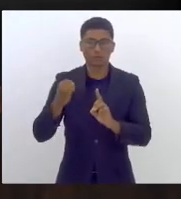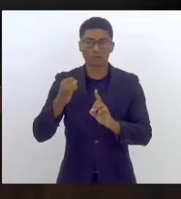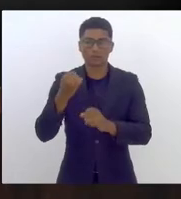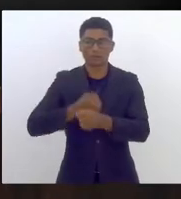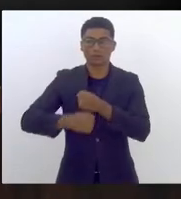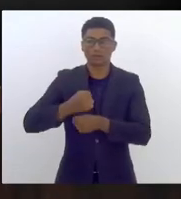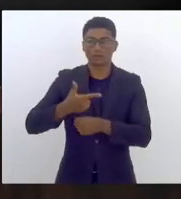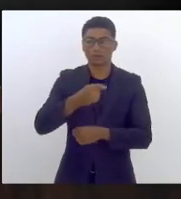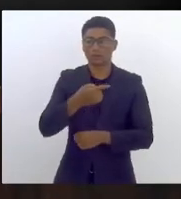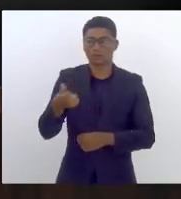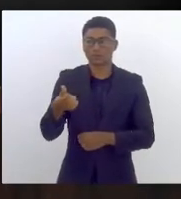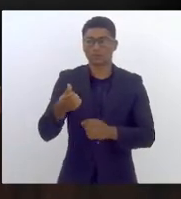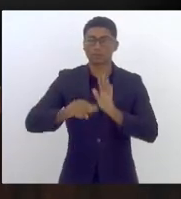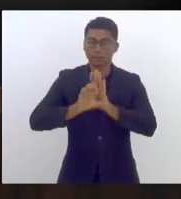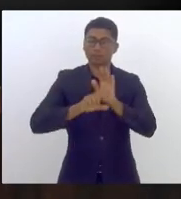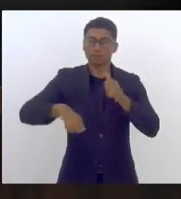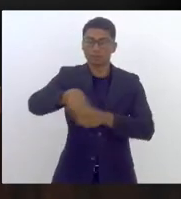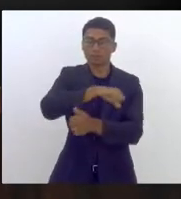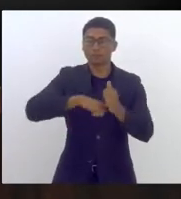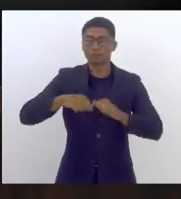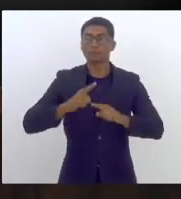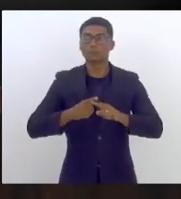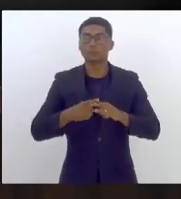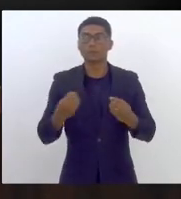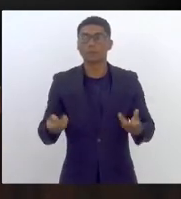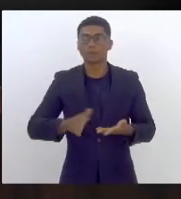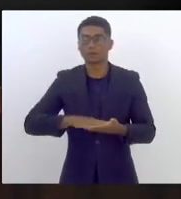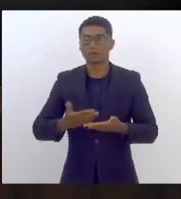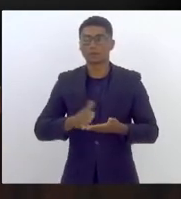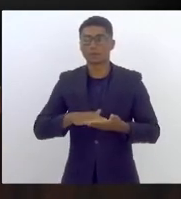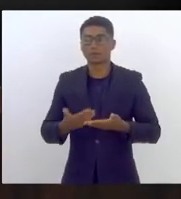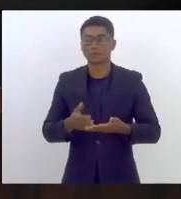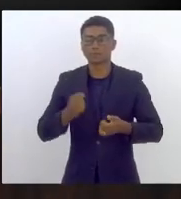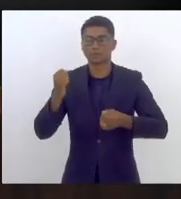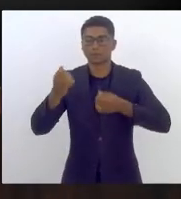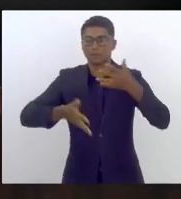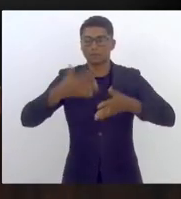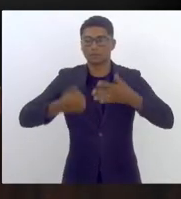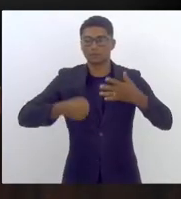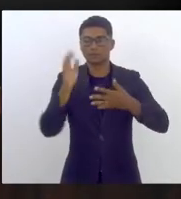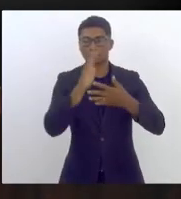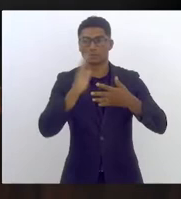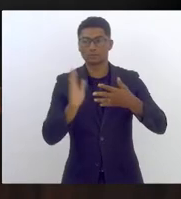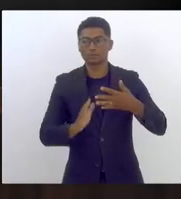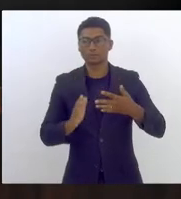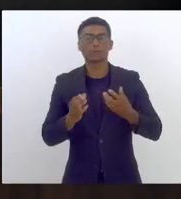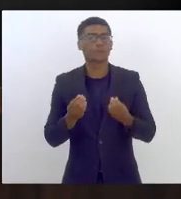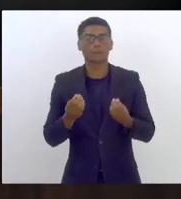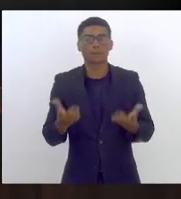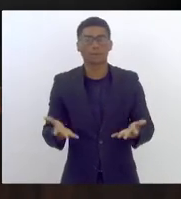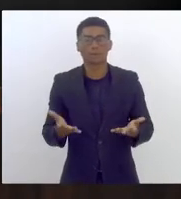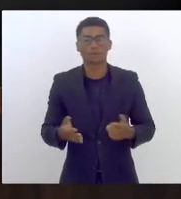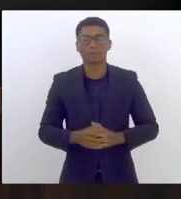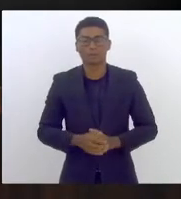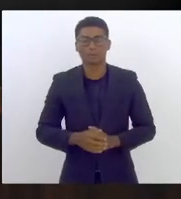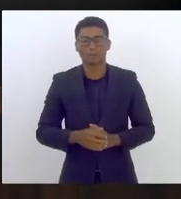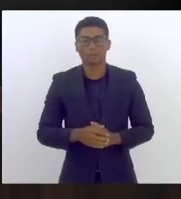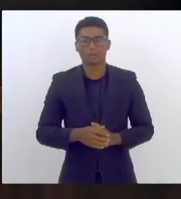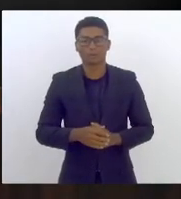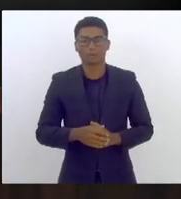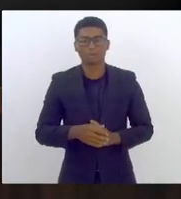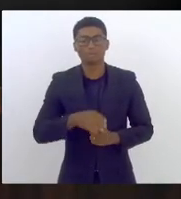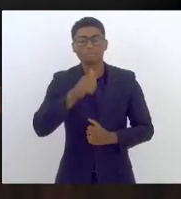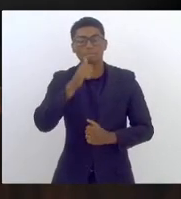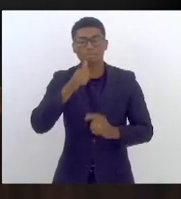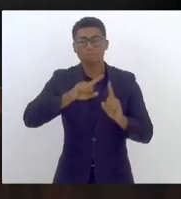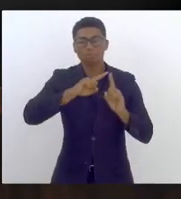dispor sobre o direito à presença de um intérprete da língua brasileira de sinais libras para acompanhar a consulta de